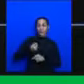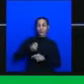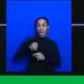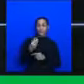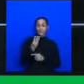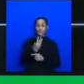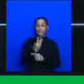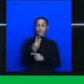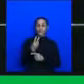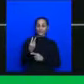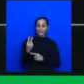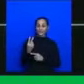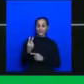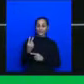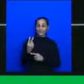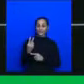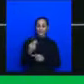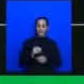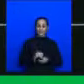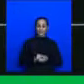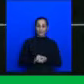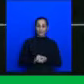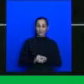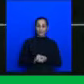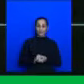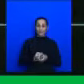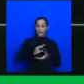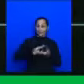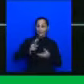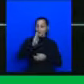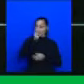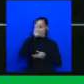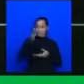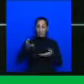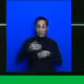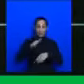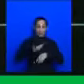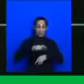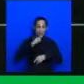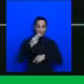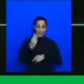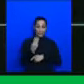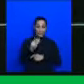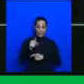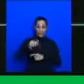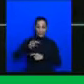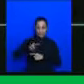número, 32, bola 32. Prêmio principal hoje de mais de